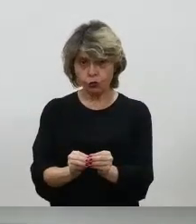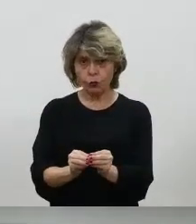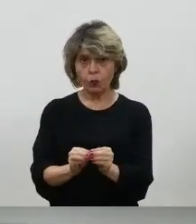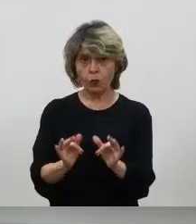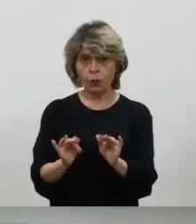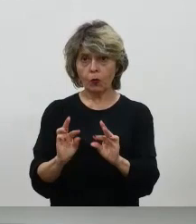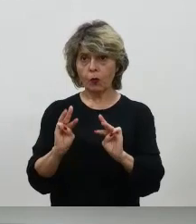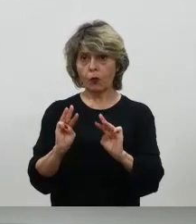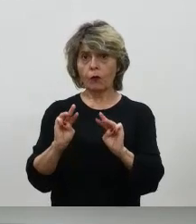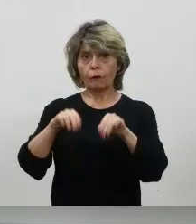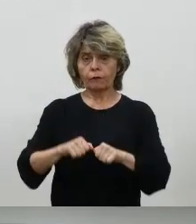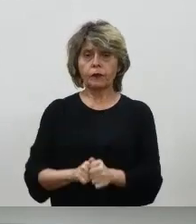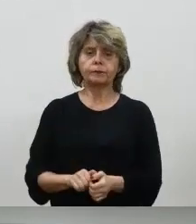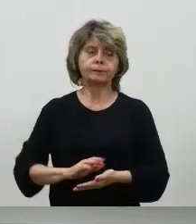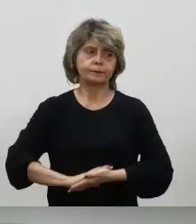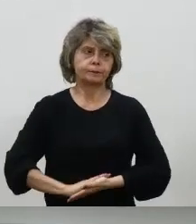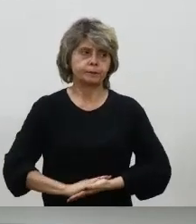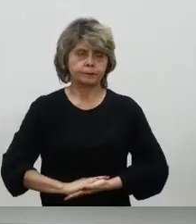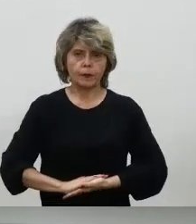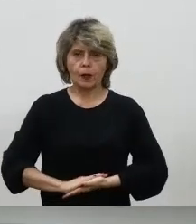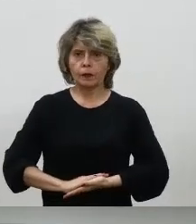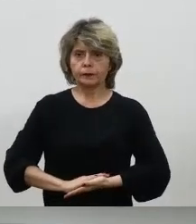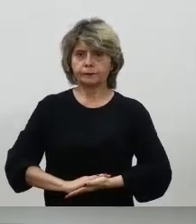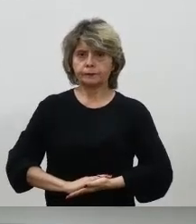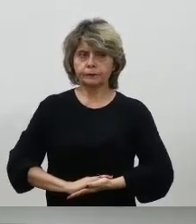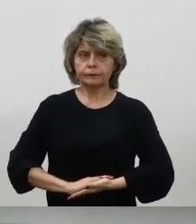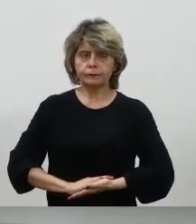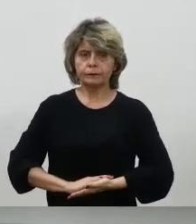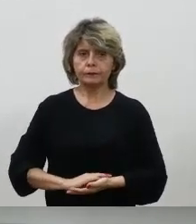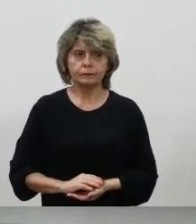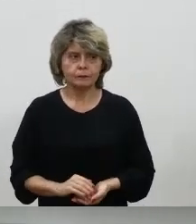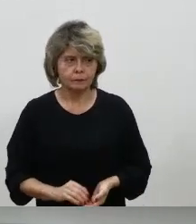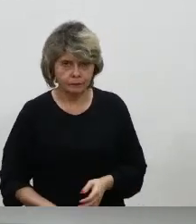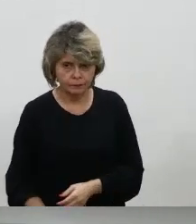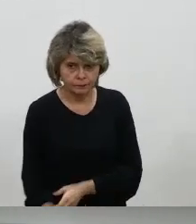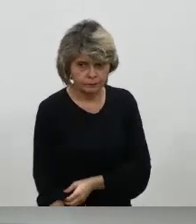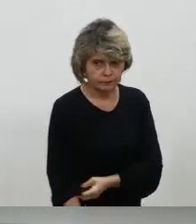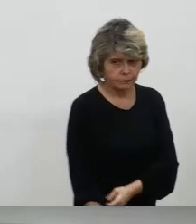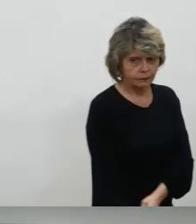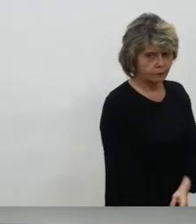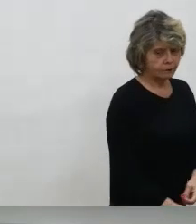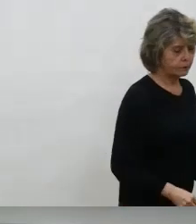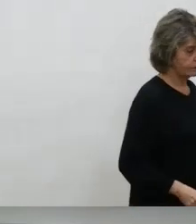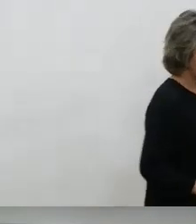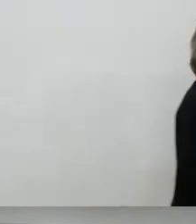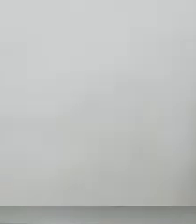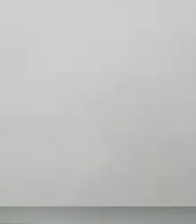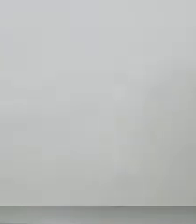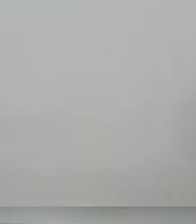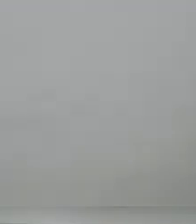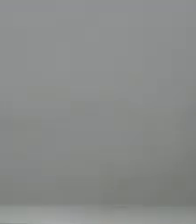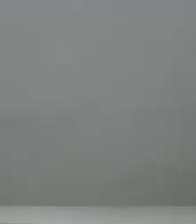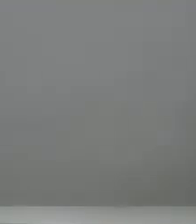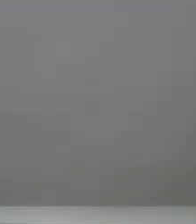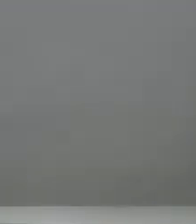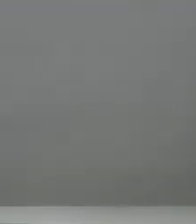nada mais havendo outra reunião para a próxima quarta-feira às 13 horas e 50 minutos está encerrado